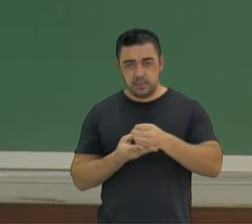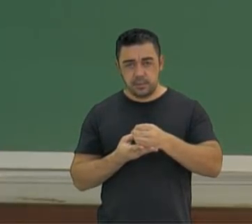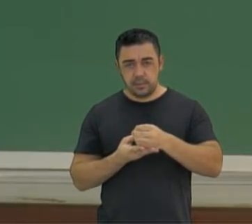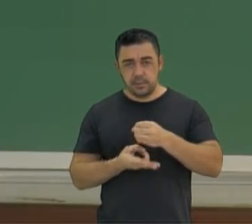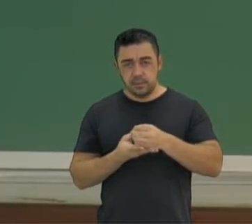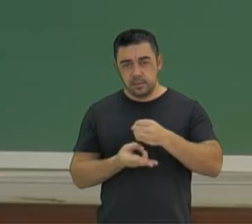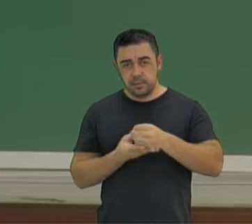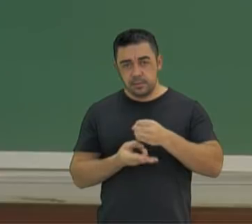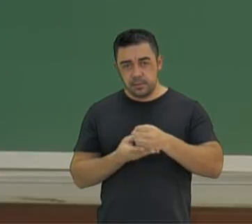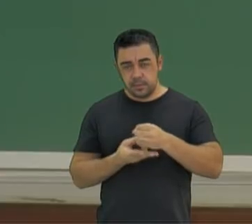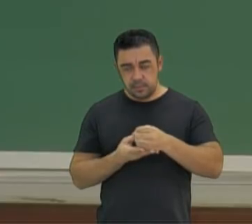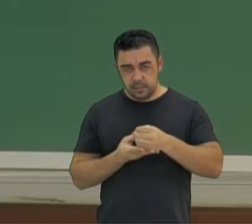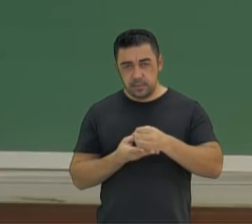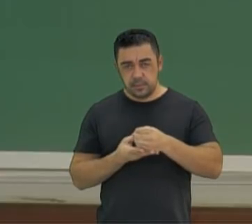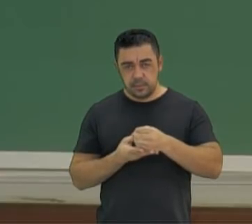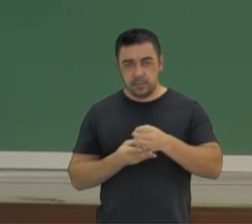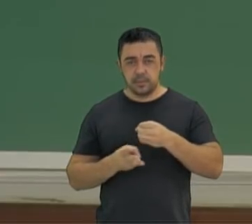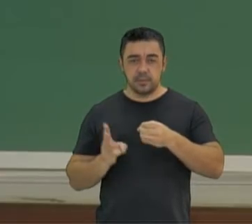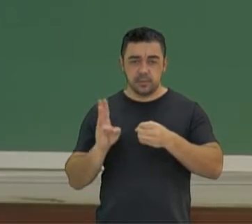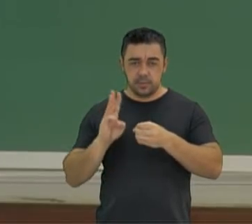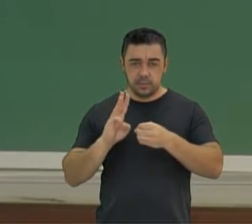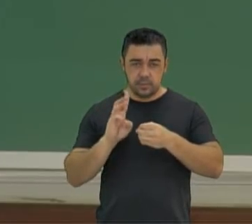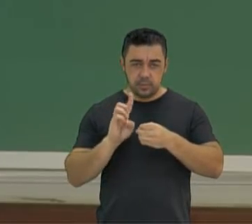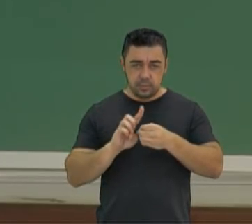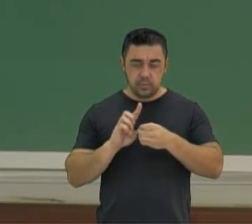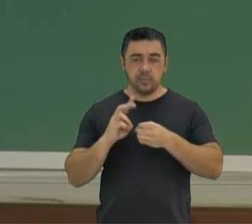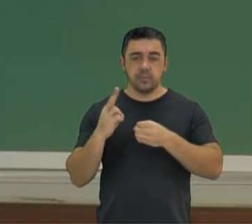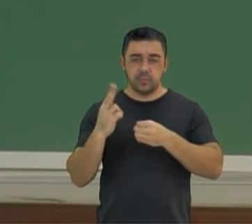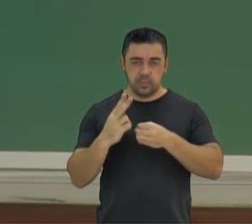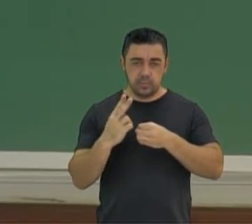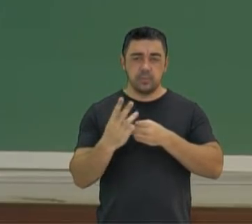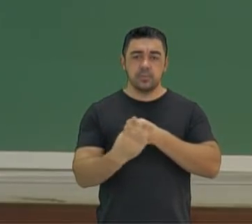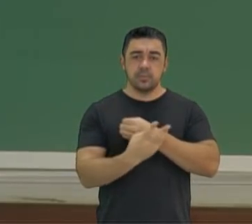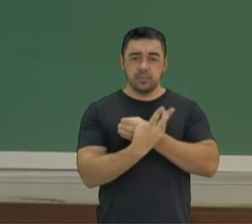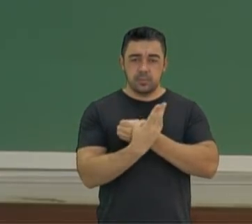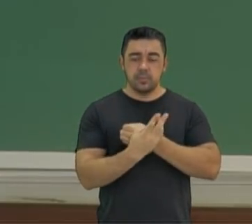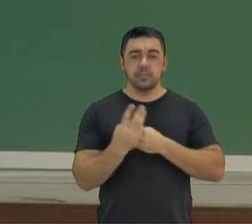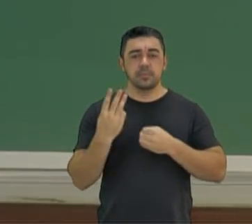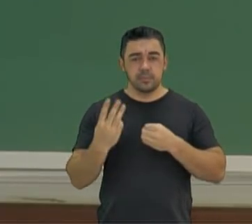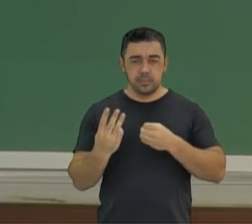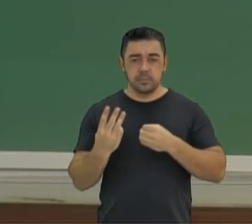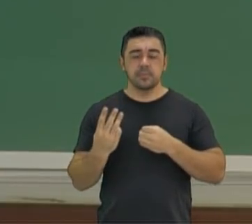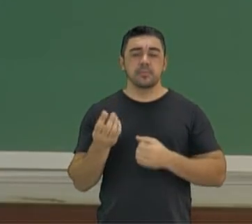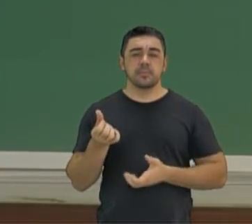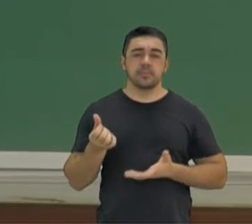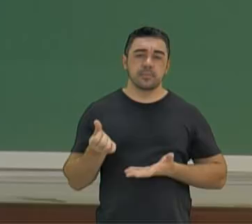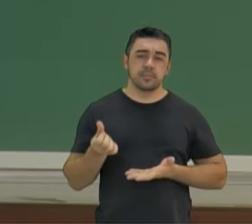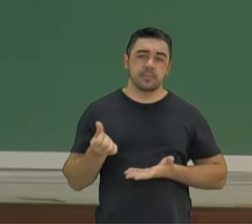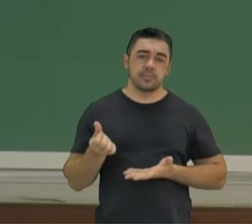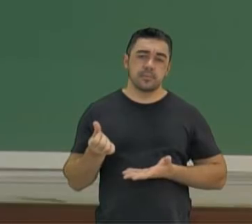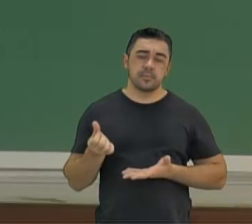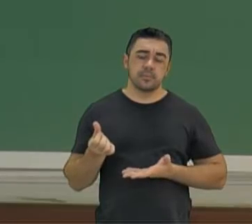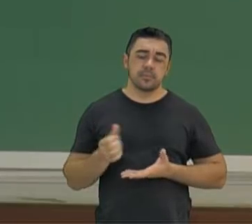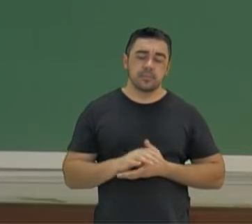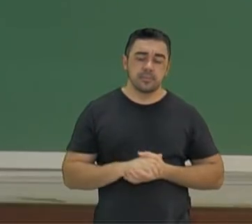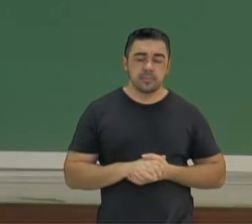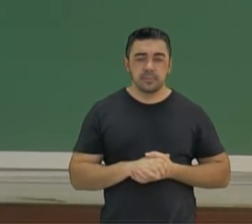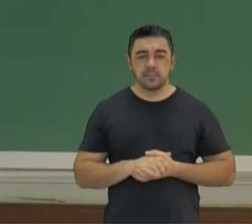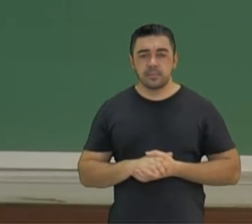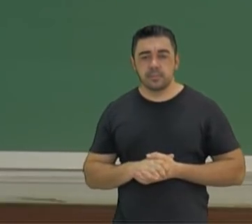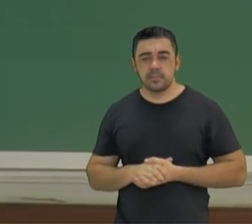triangular, eu já sei que eu tenho 3 arestas da base, mais 3